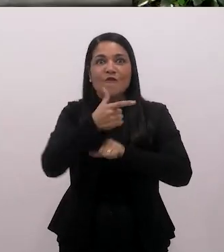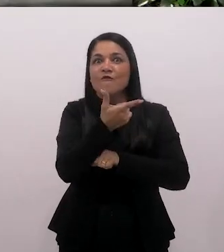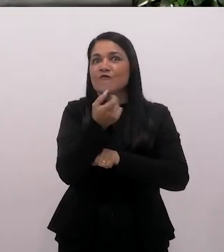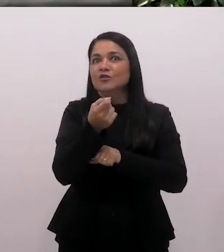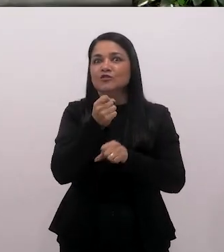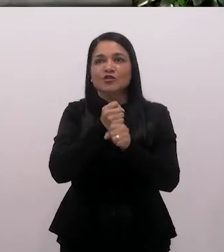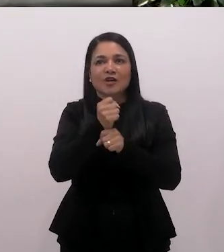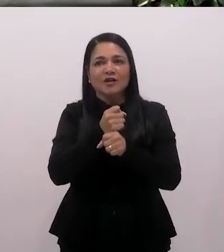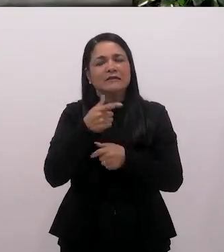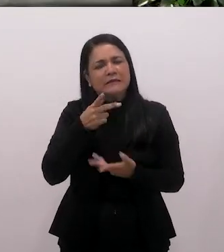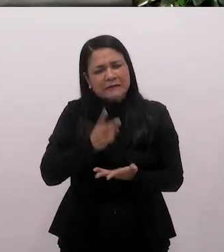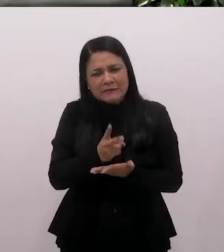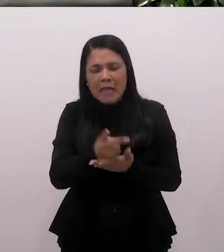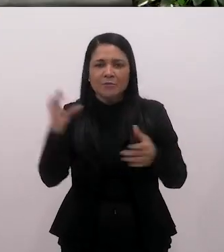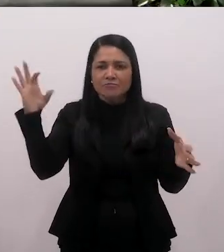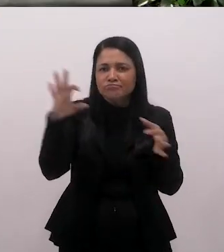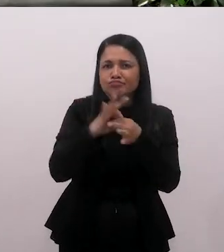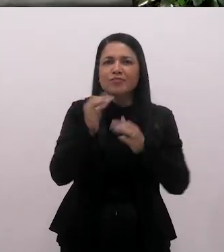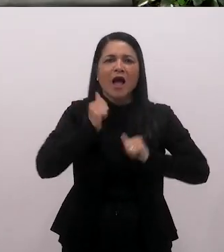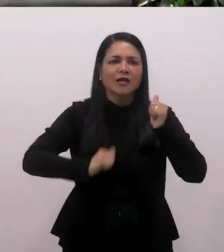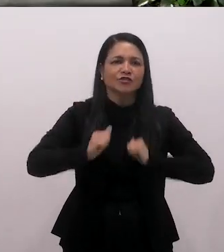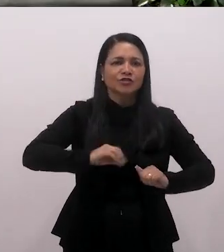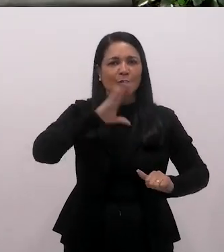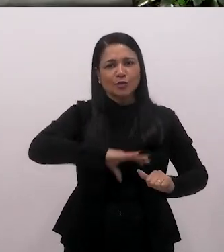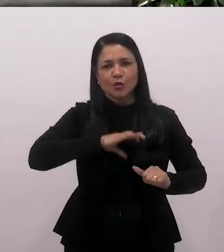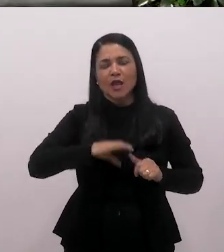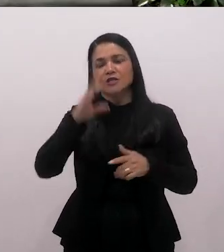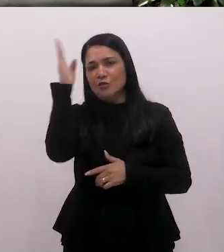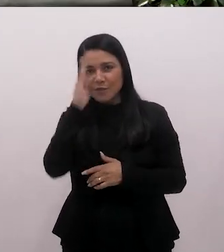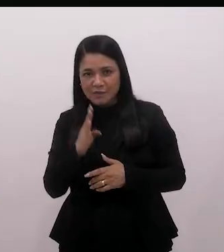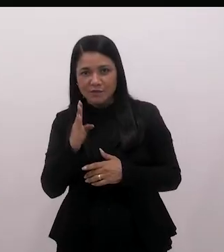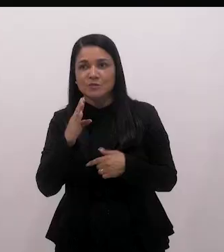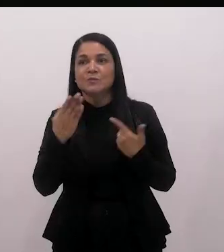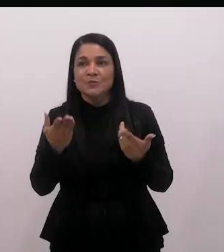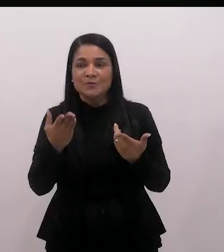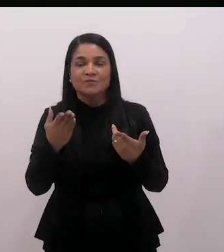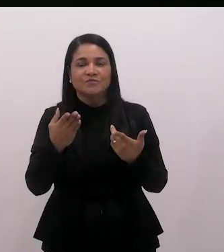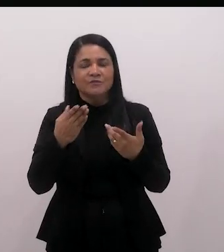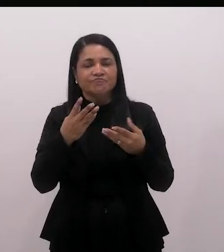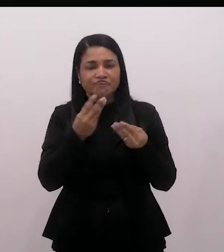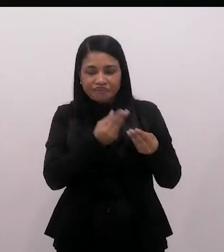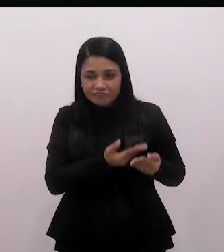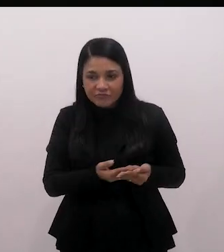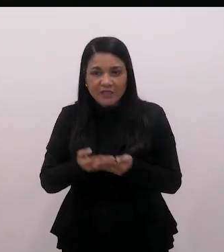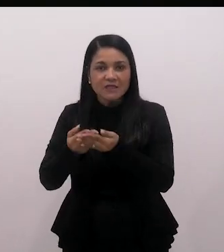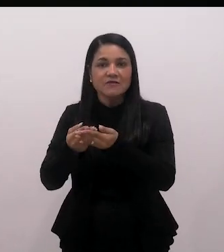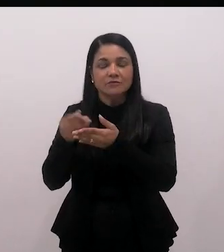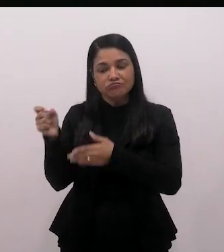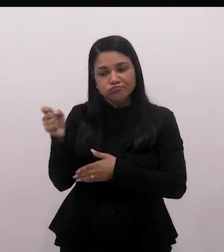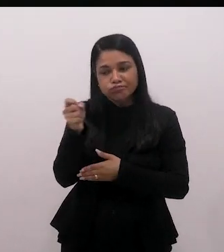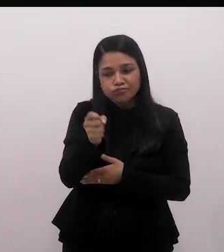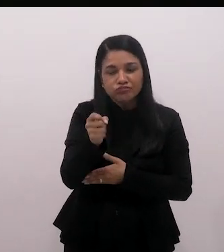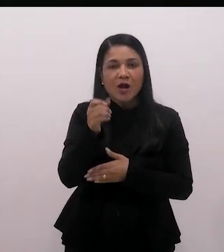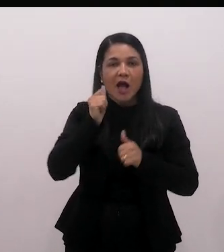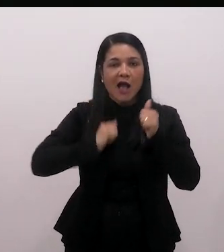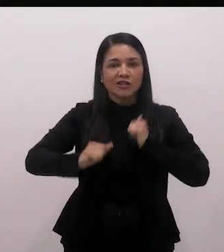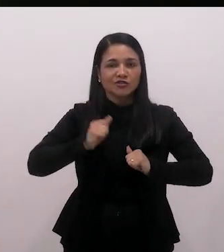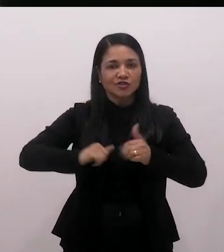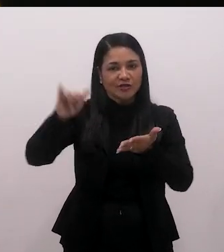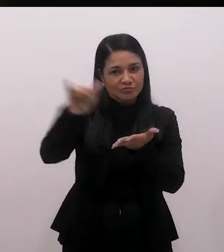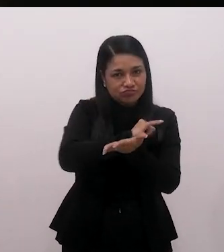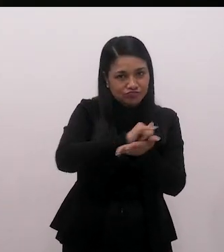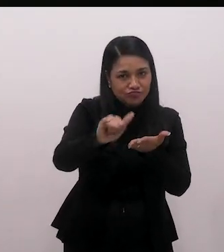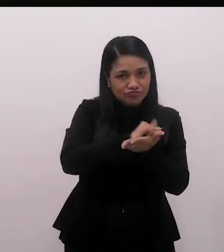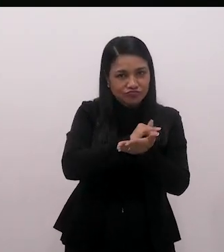trazendo, sempre ligando o artista português com o artista brasileiro. E era bem aceito? Você levava o artista português para